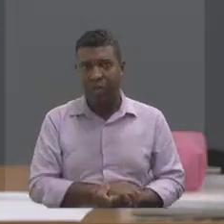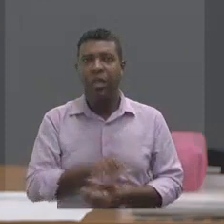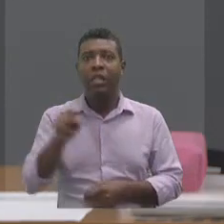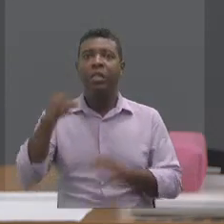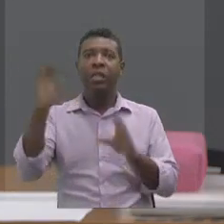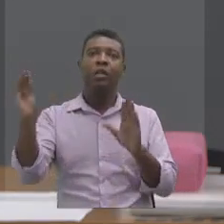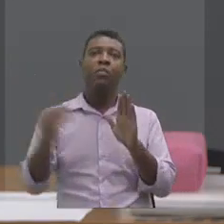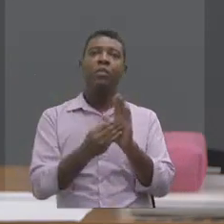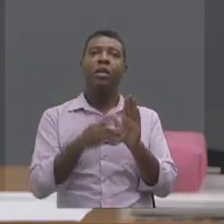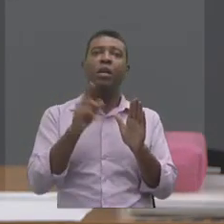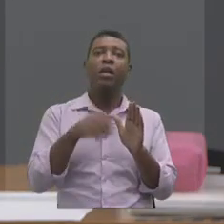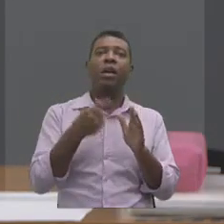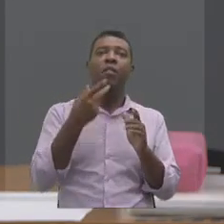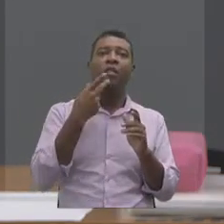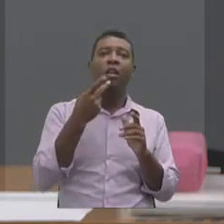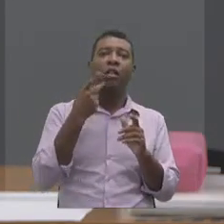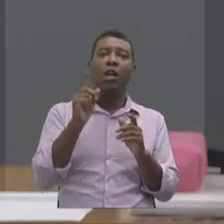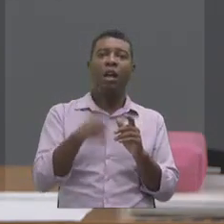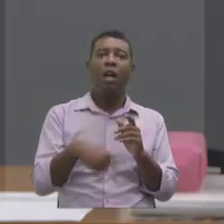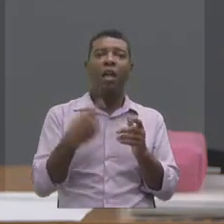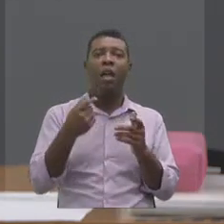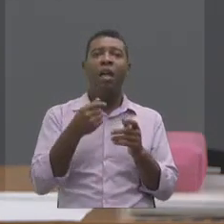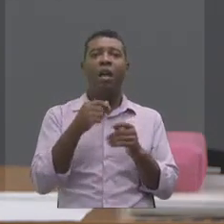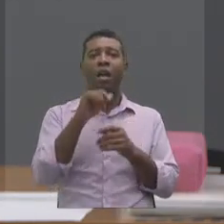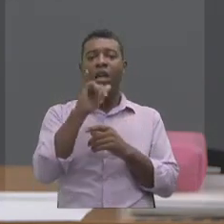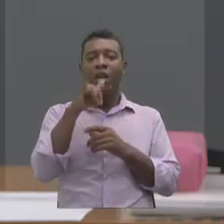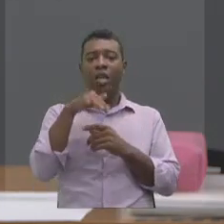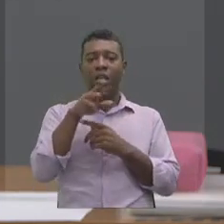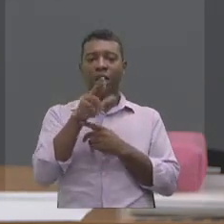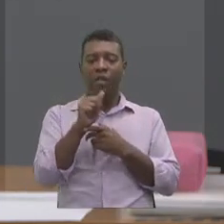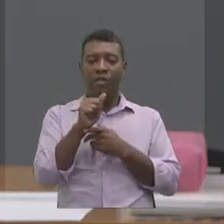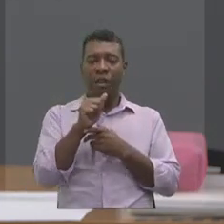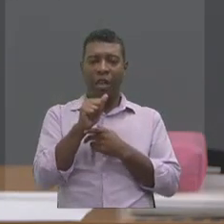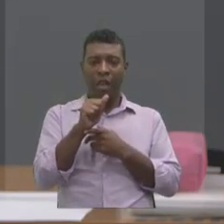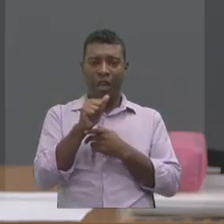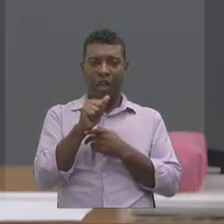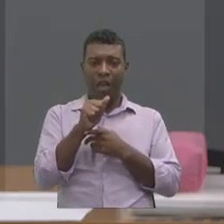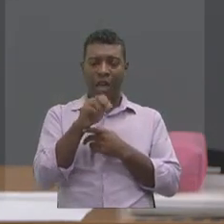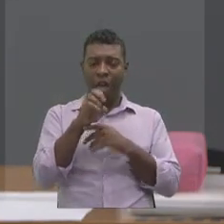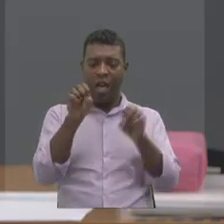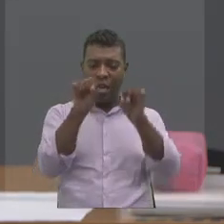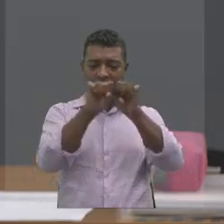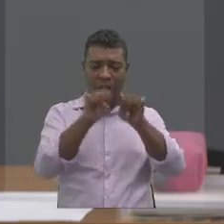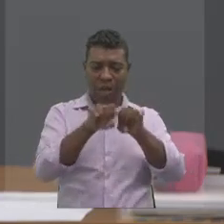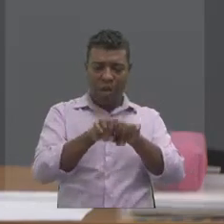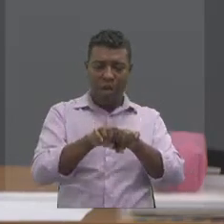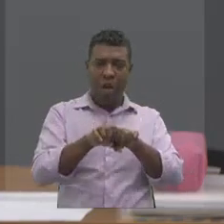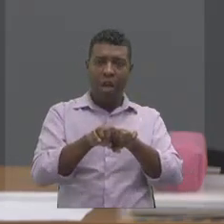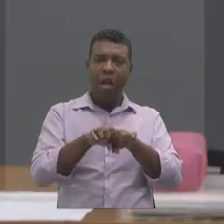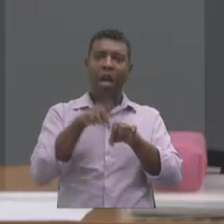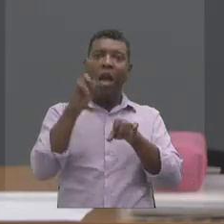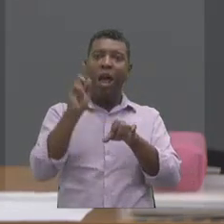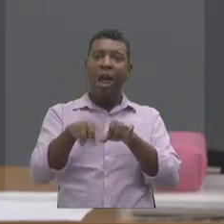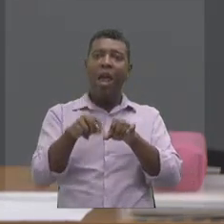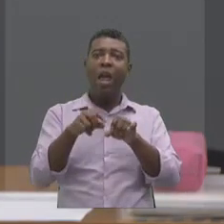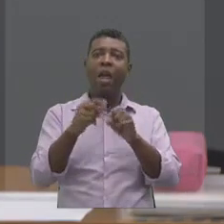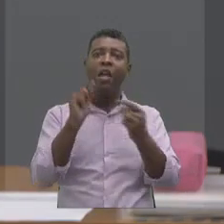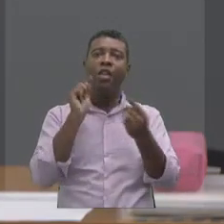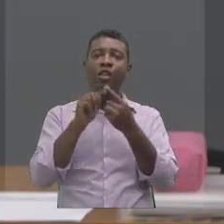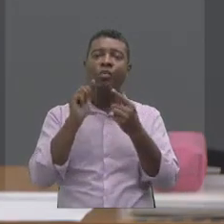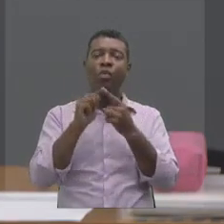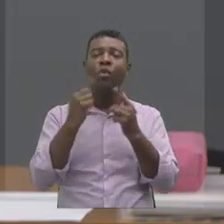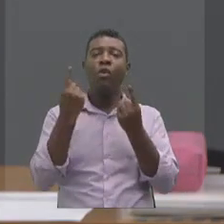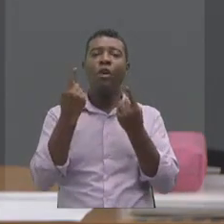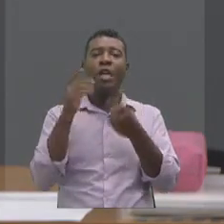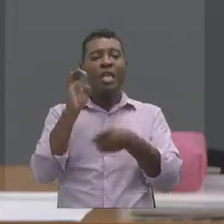infraestrutura é a agenda de estado né na agenda de nenhum governo então fala aqui com muita satisfação ontem mesmo estava em Brasília me reunir com o diretor geral